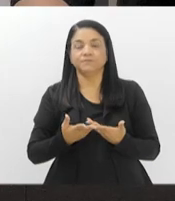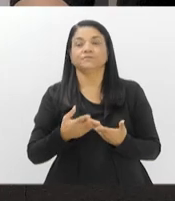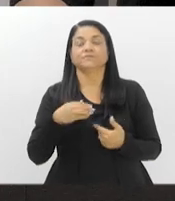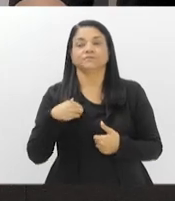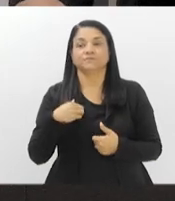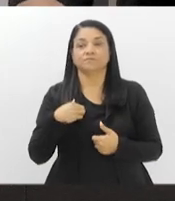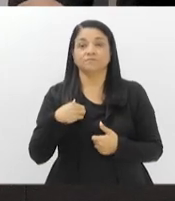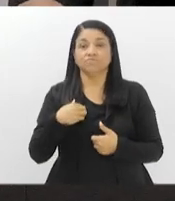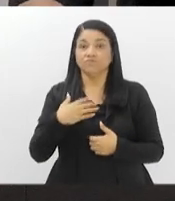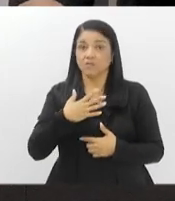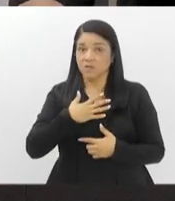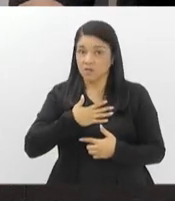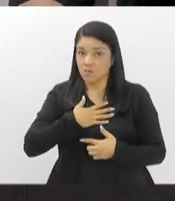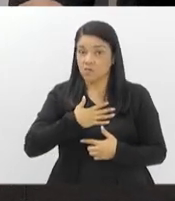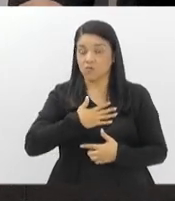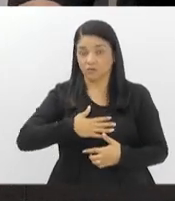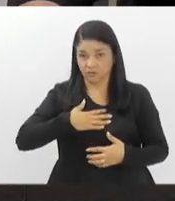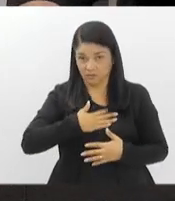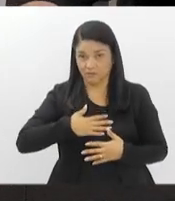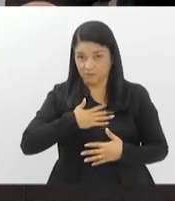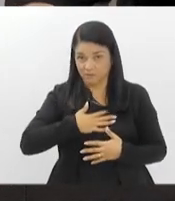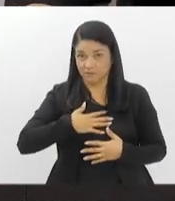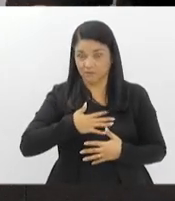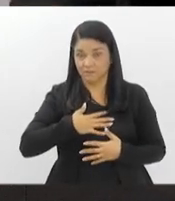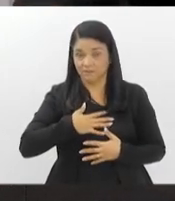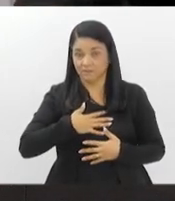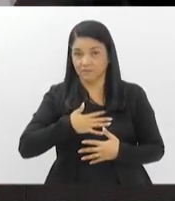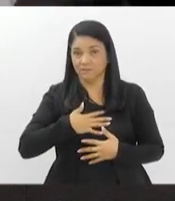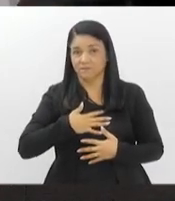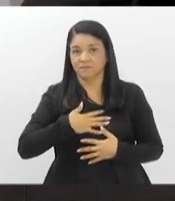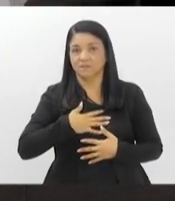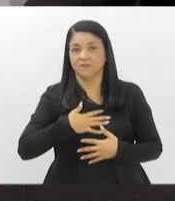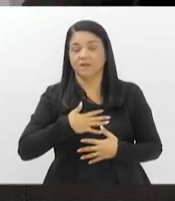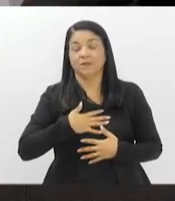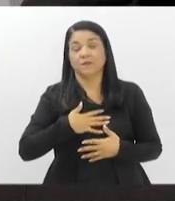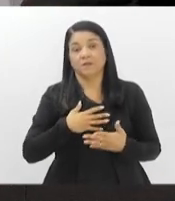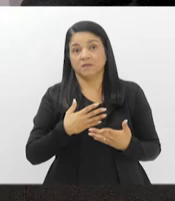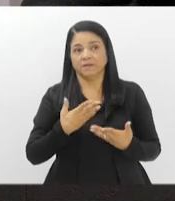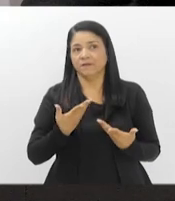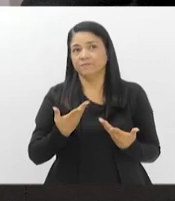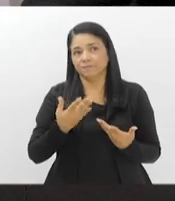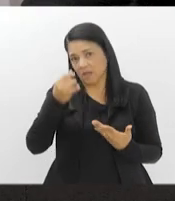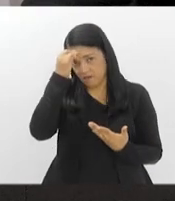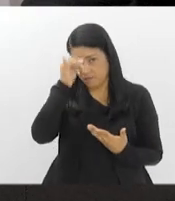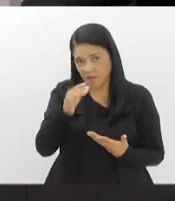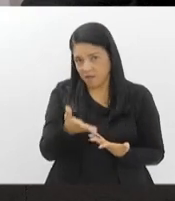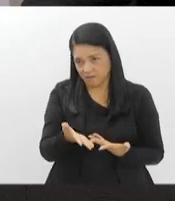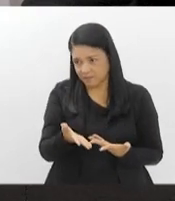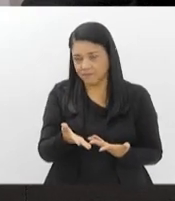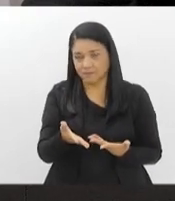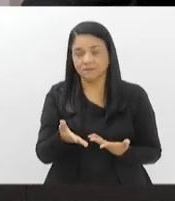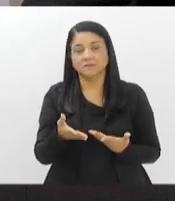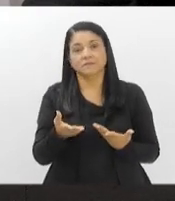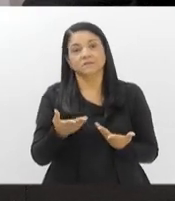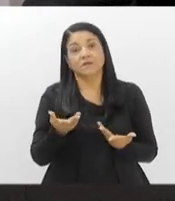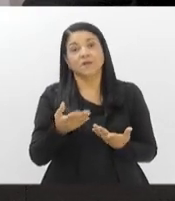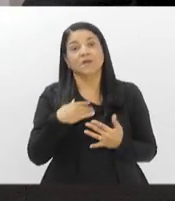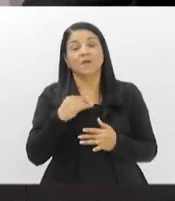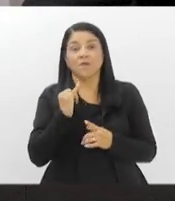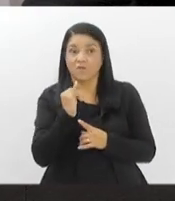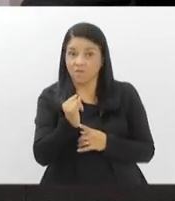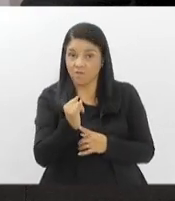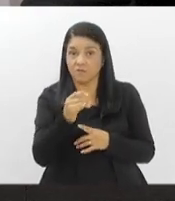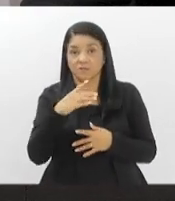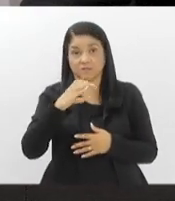e gostaria muito sinceramente que não chegássemos a esse ponto por Como eu disse se esta é uma